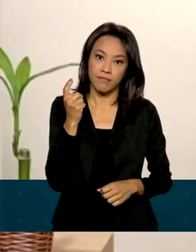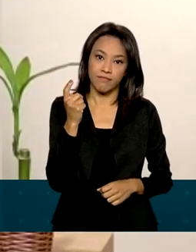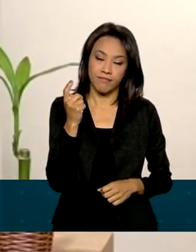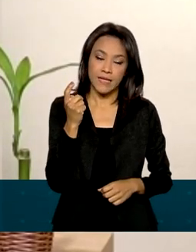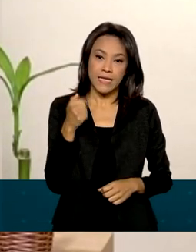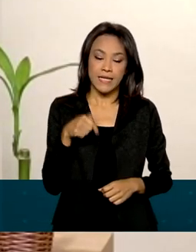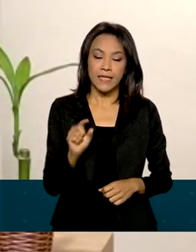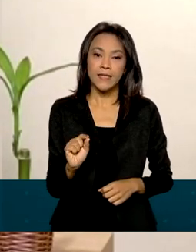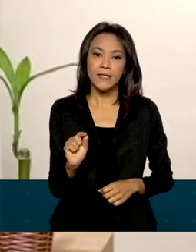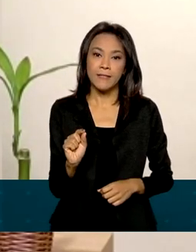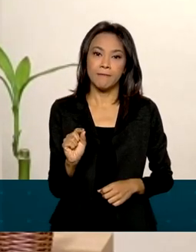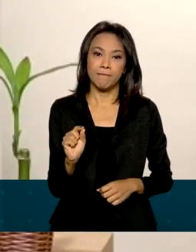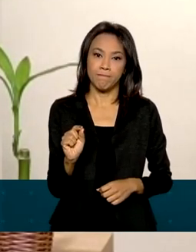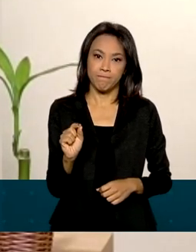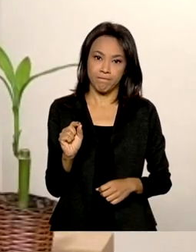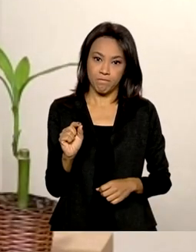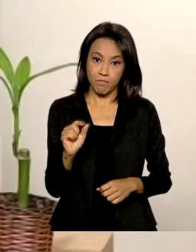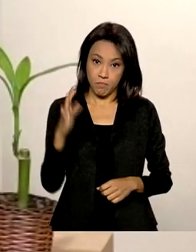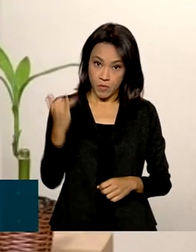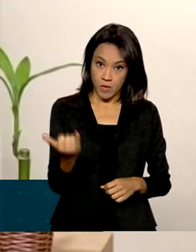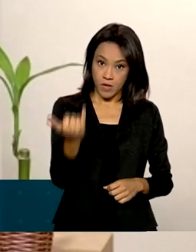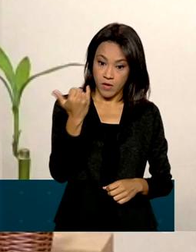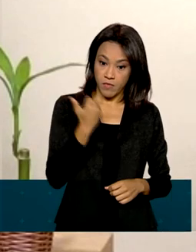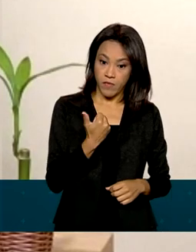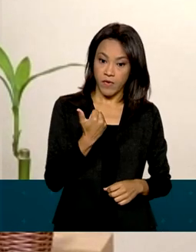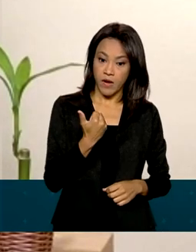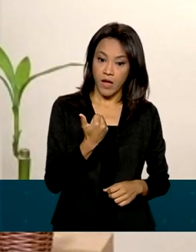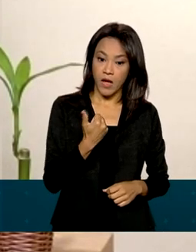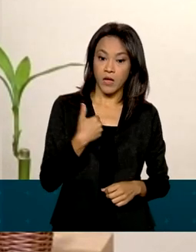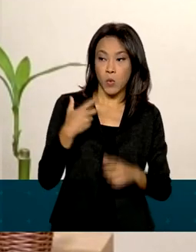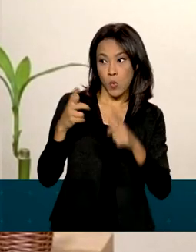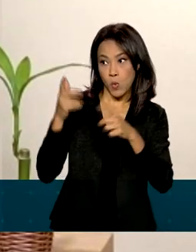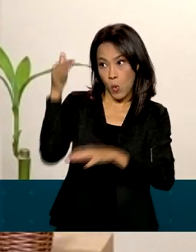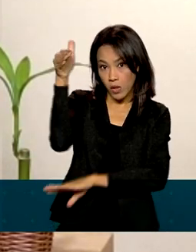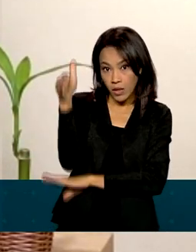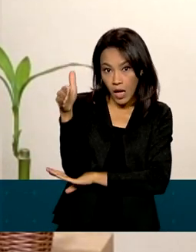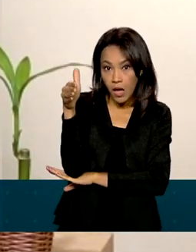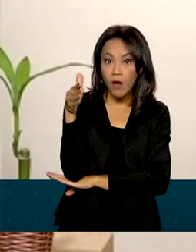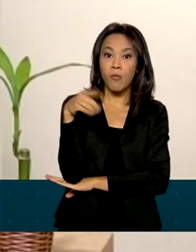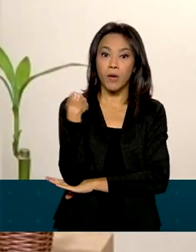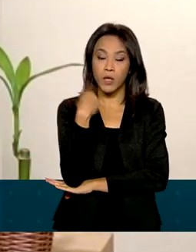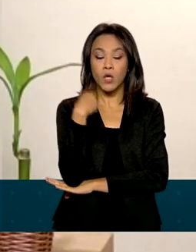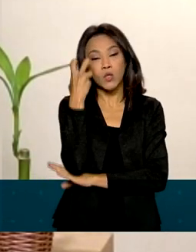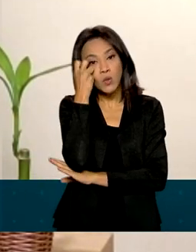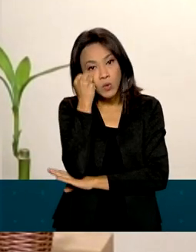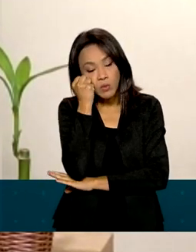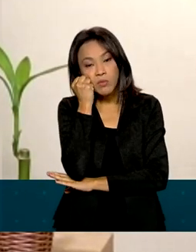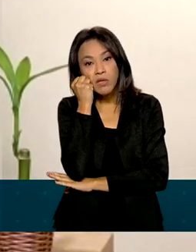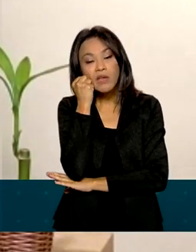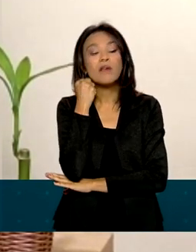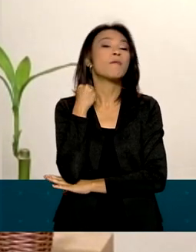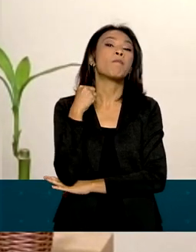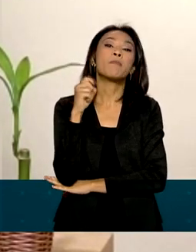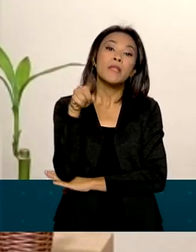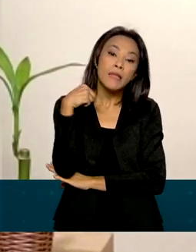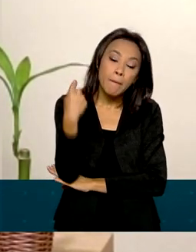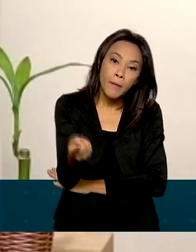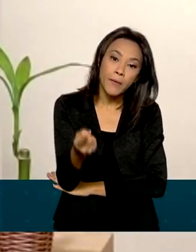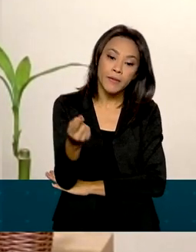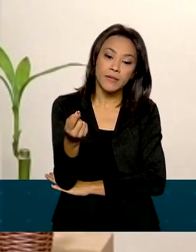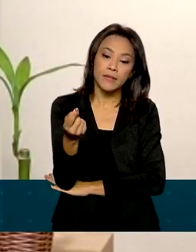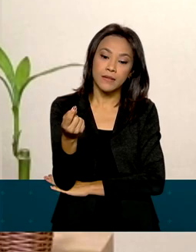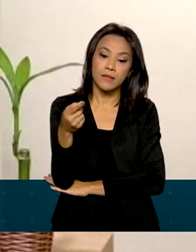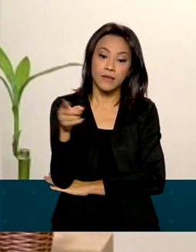Eles deram para a gente um quarto de hotel para ficar à noite, para sair um dia depois